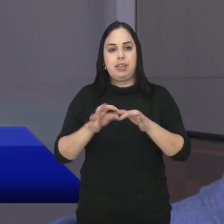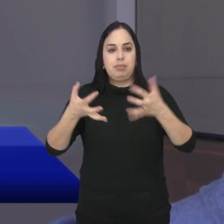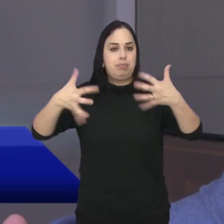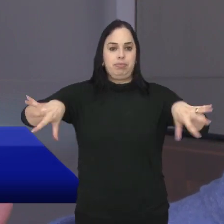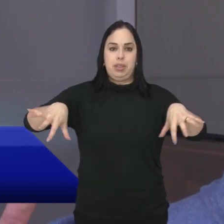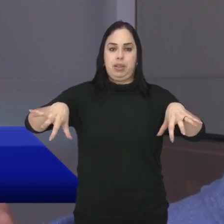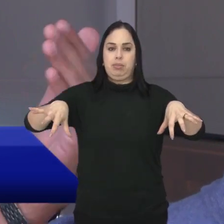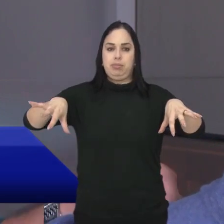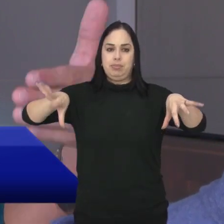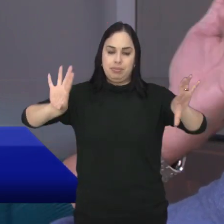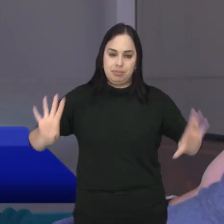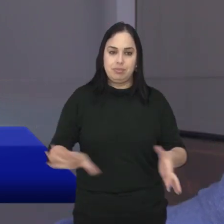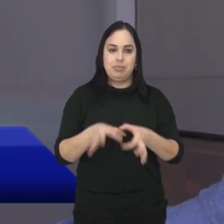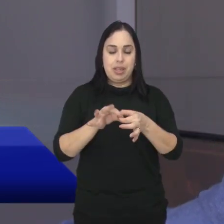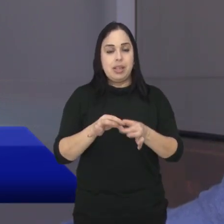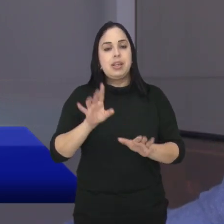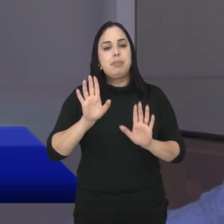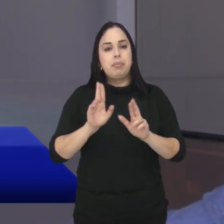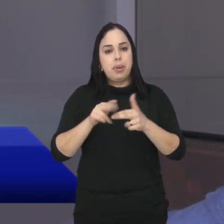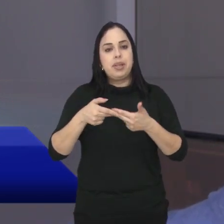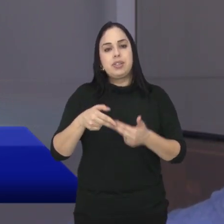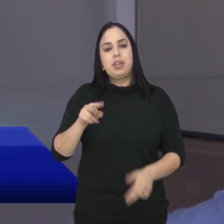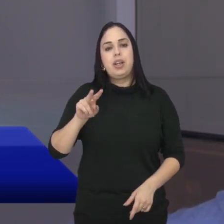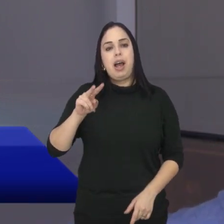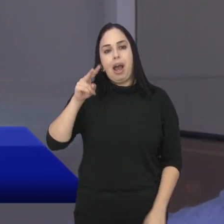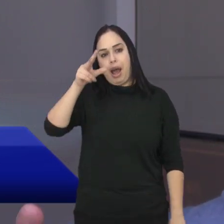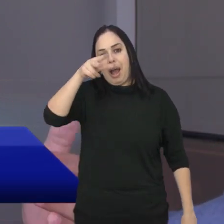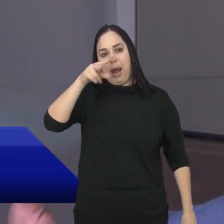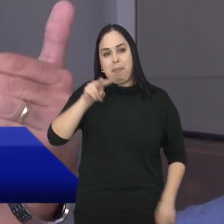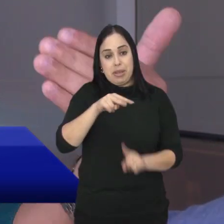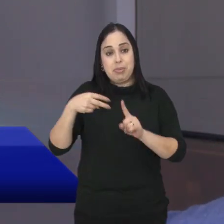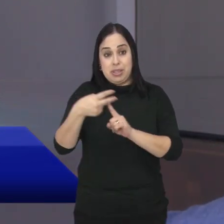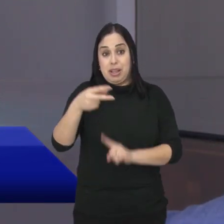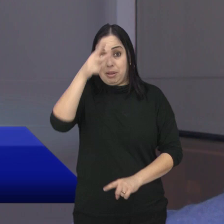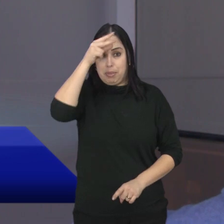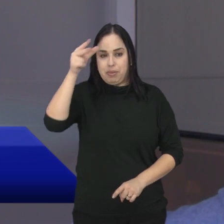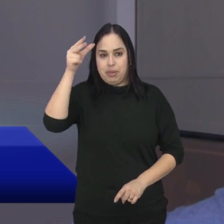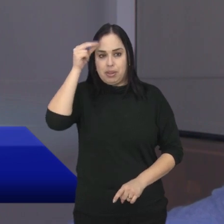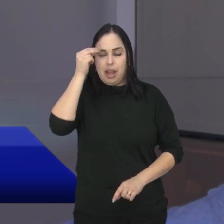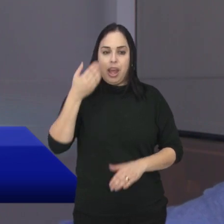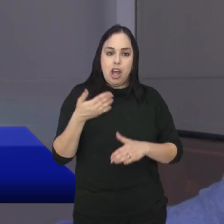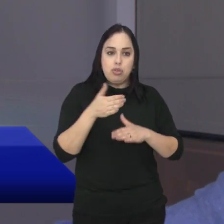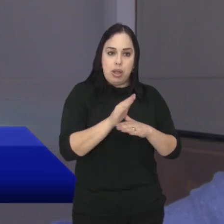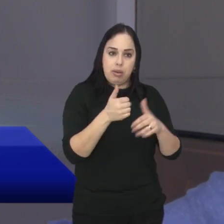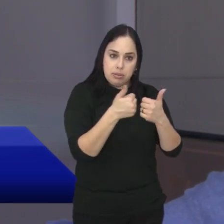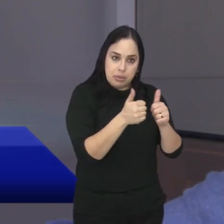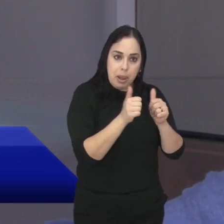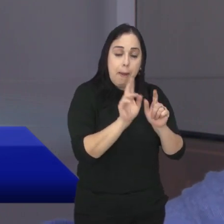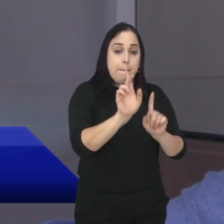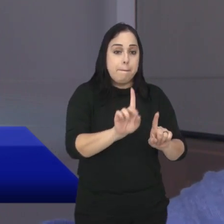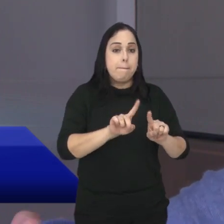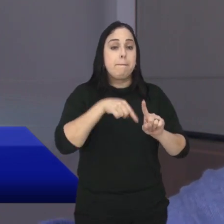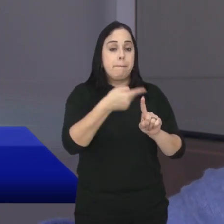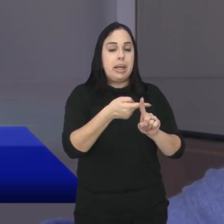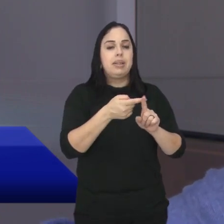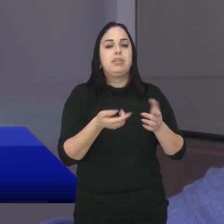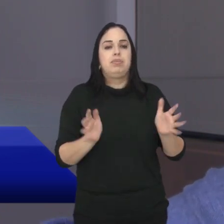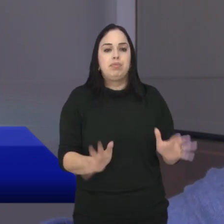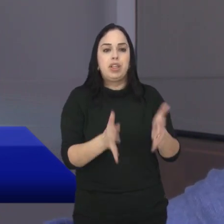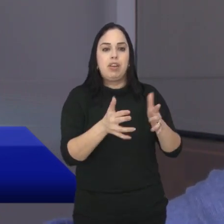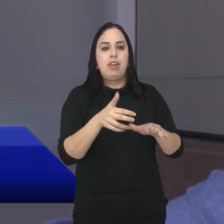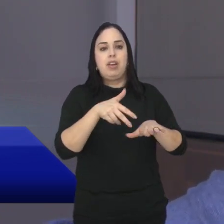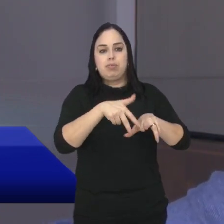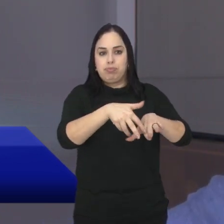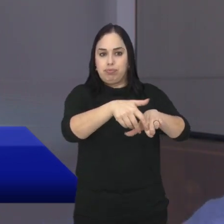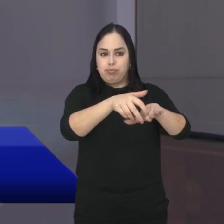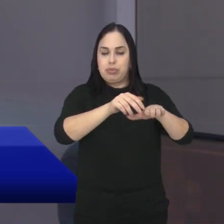não ser uma coisa somente para o carro. Então sempre o olhar da Prefeitura é através do benefício direto do transporte público e também com incentivo dos